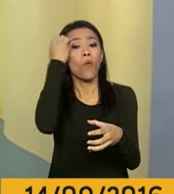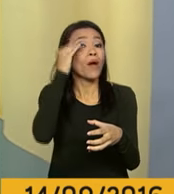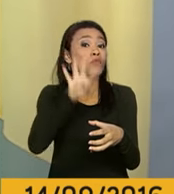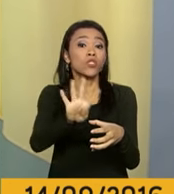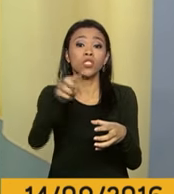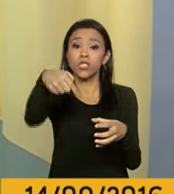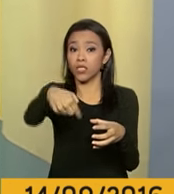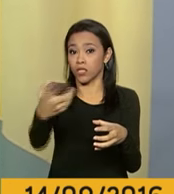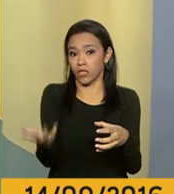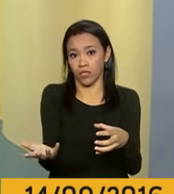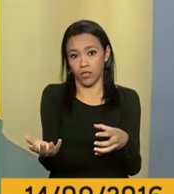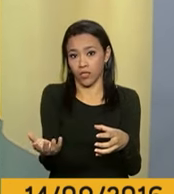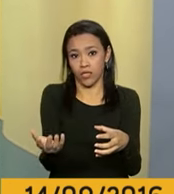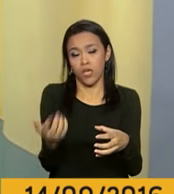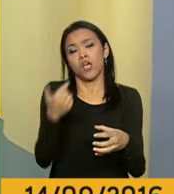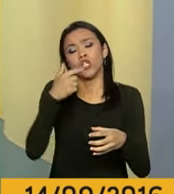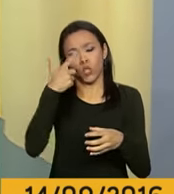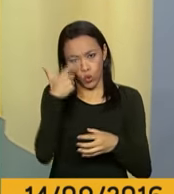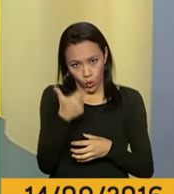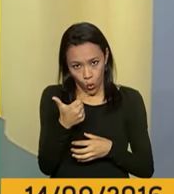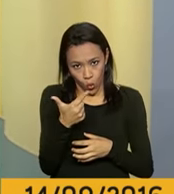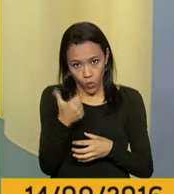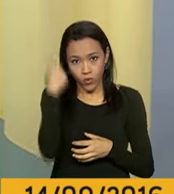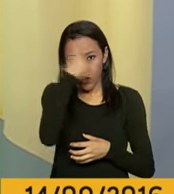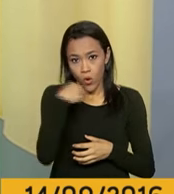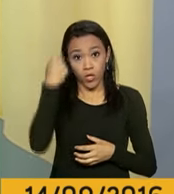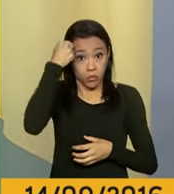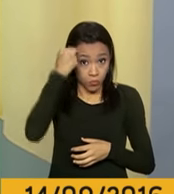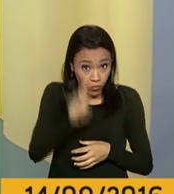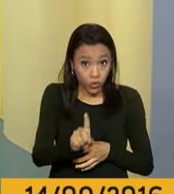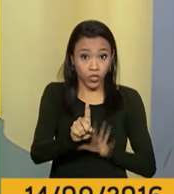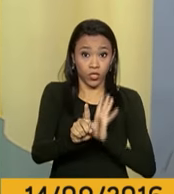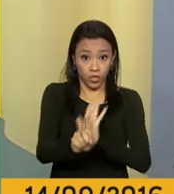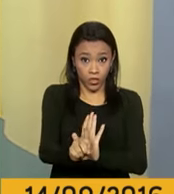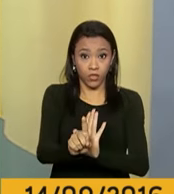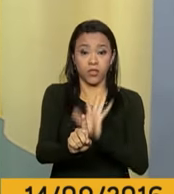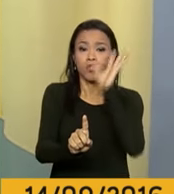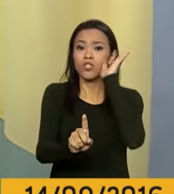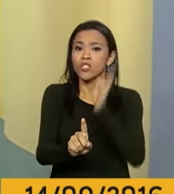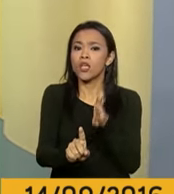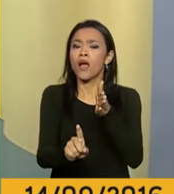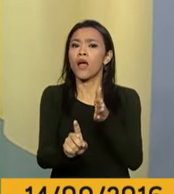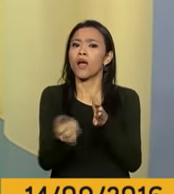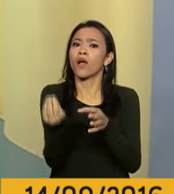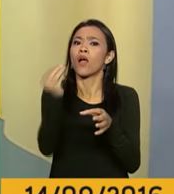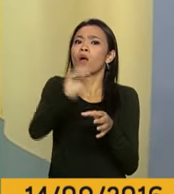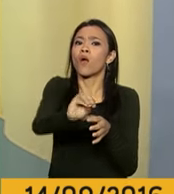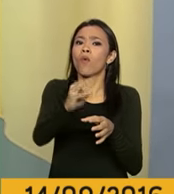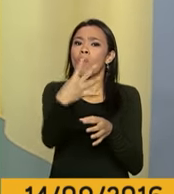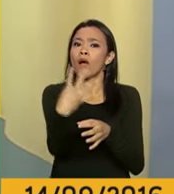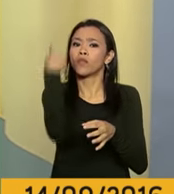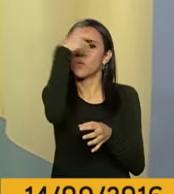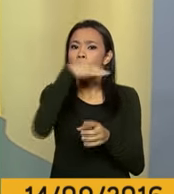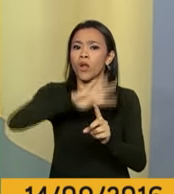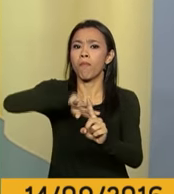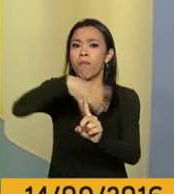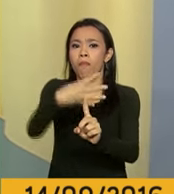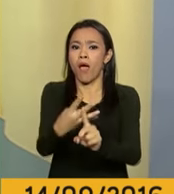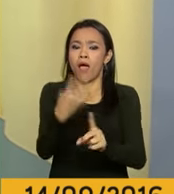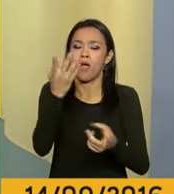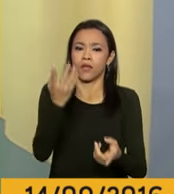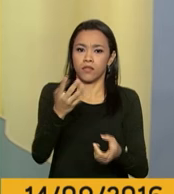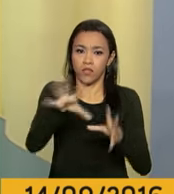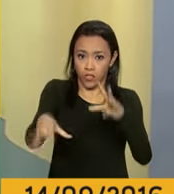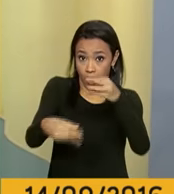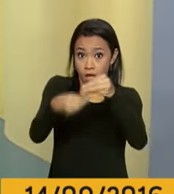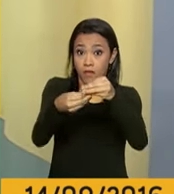semana. Portanto, faz 12 horas por dia, já incluído 4 horas de hora extra, faz 12 horas